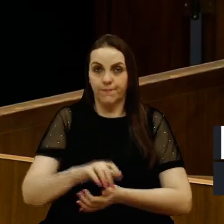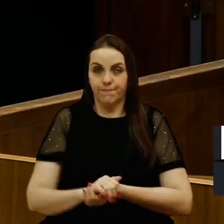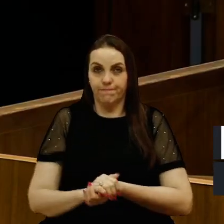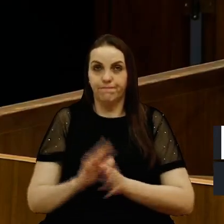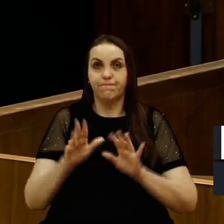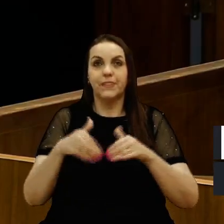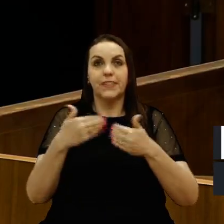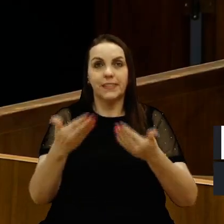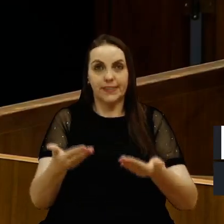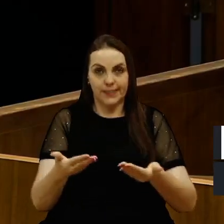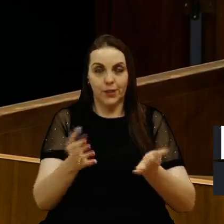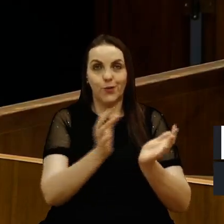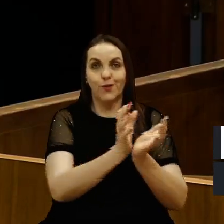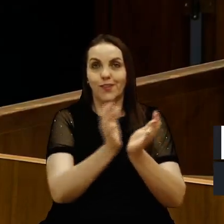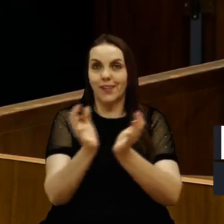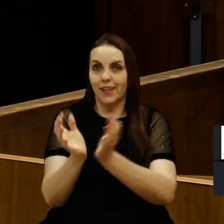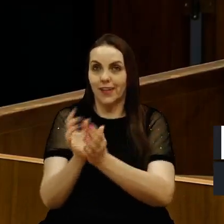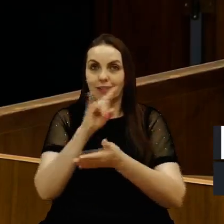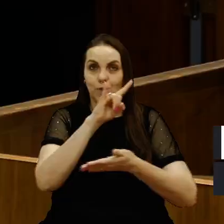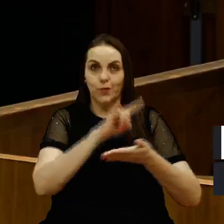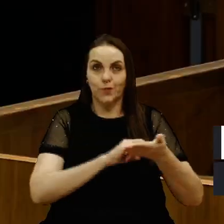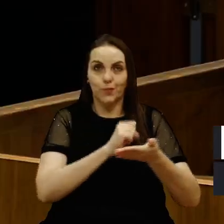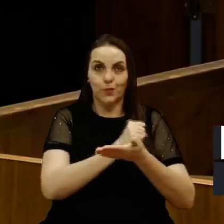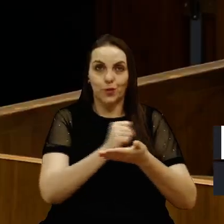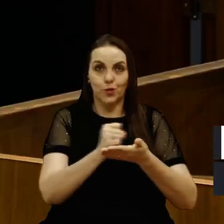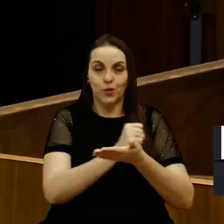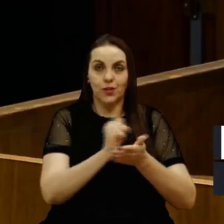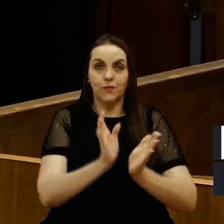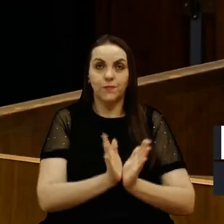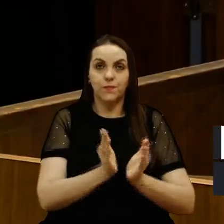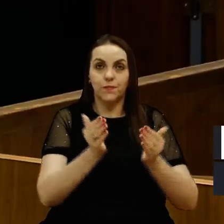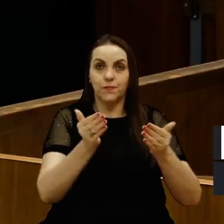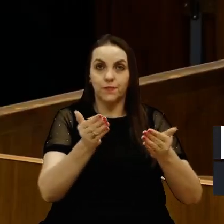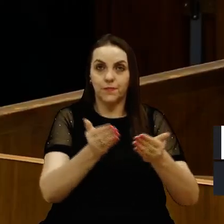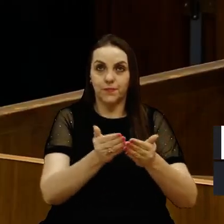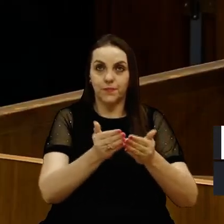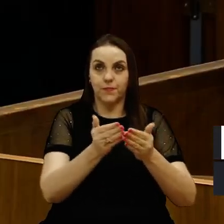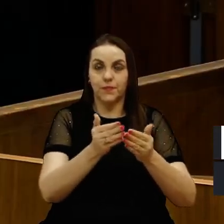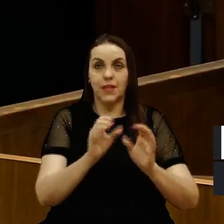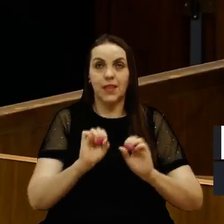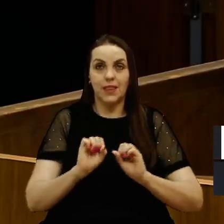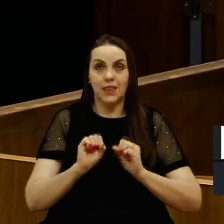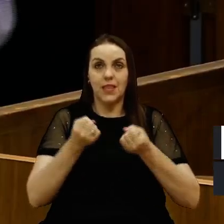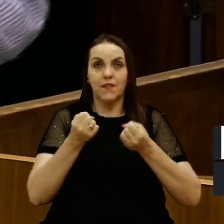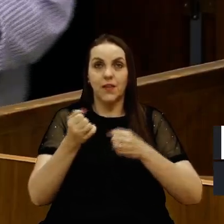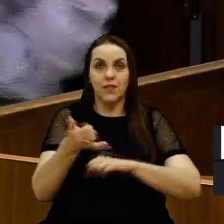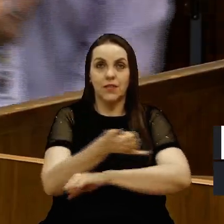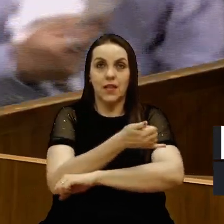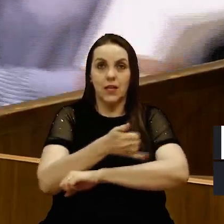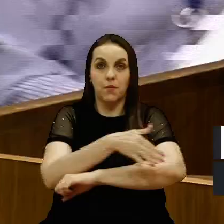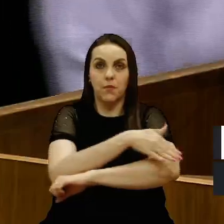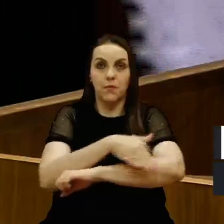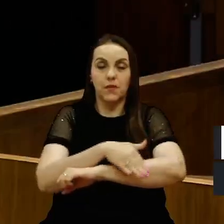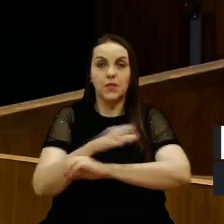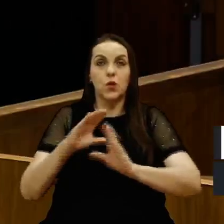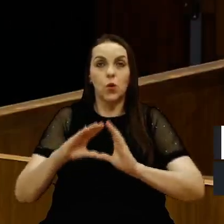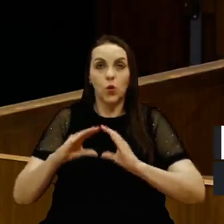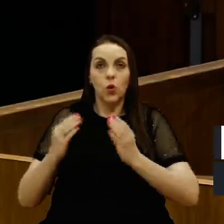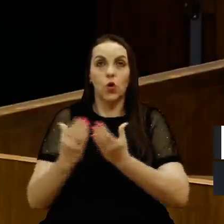colegas, estarei protocolando aqui uma frente parlamentar em defesa das pavimentações comunitárias.